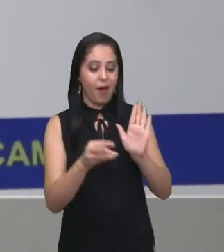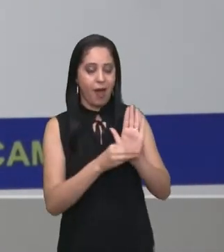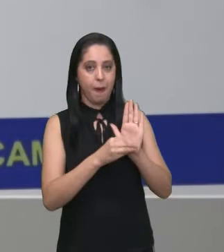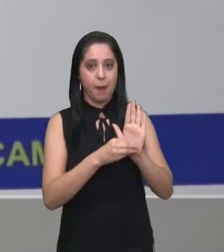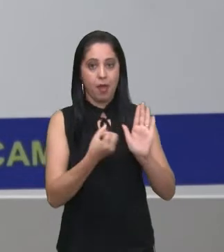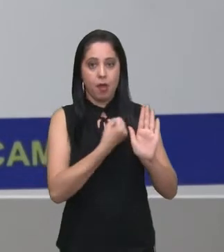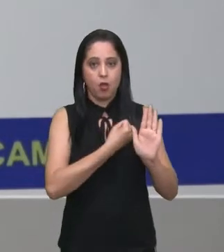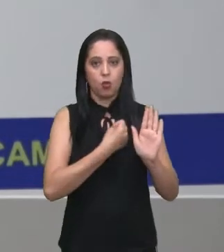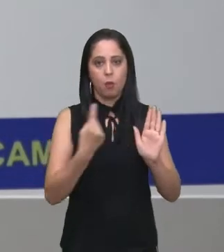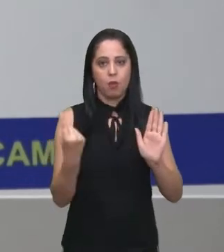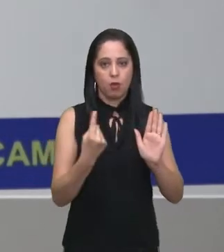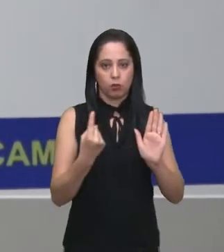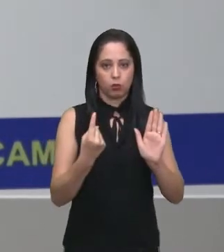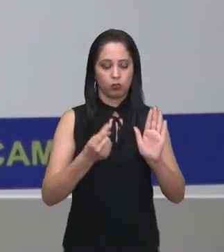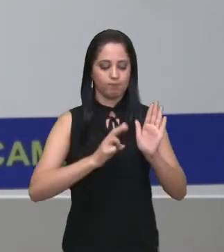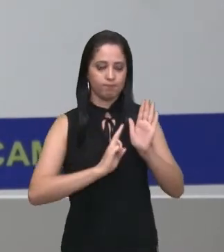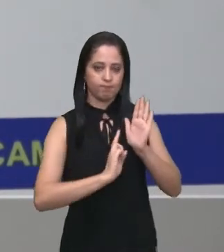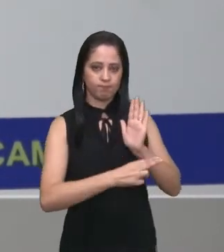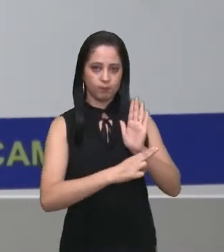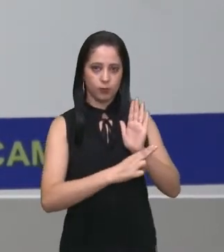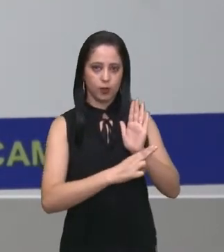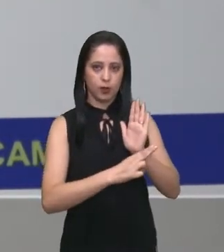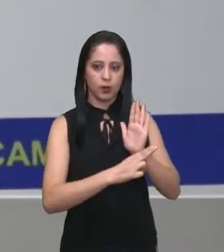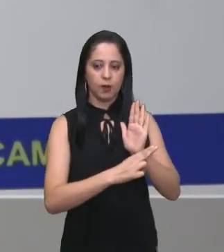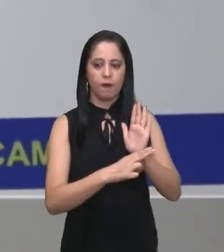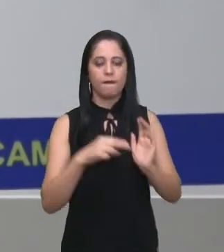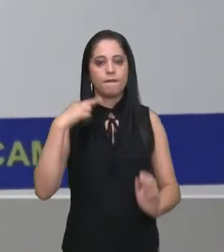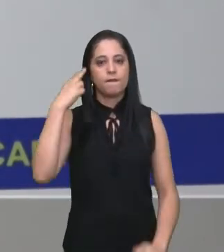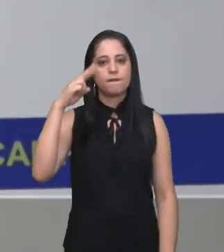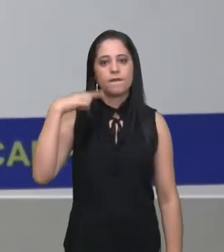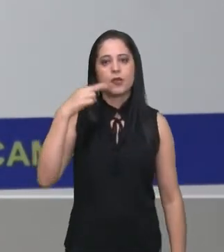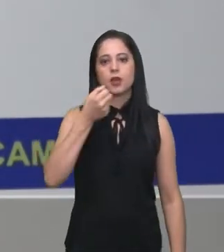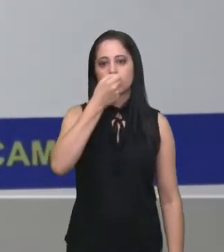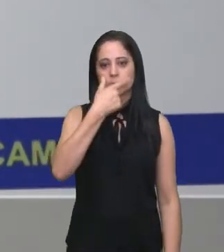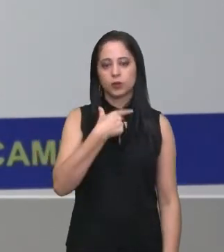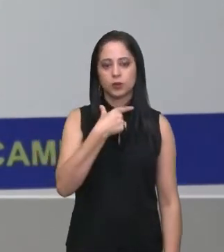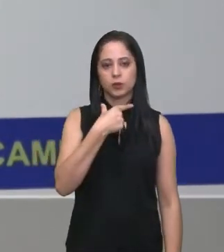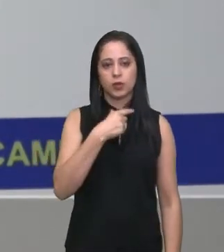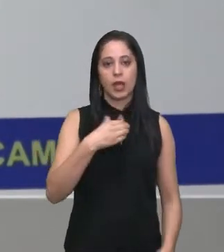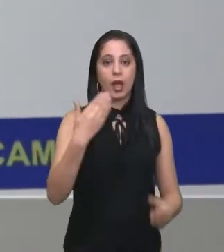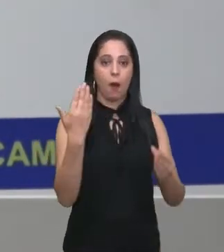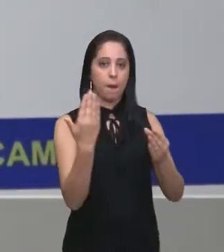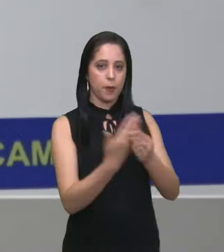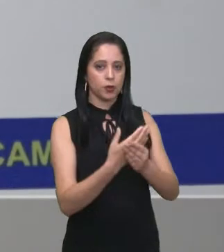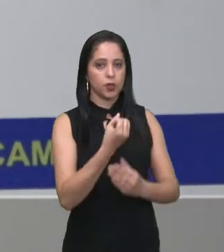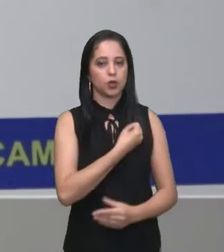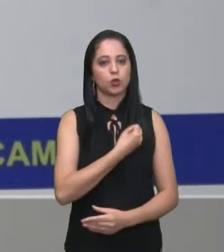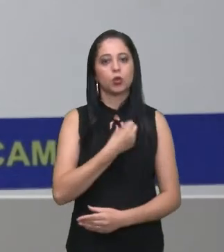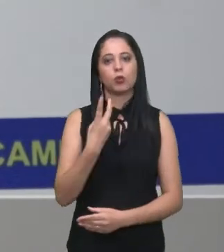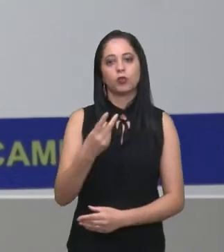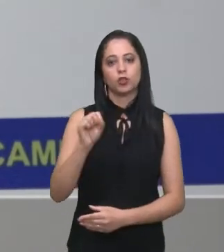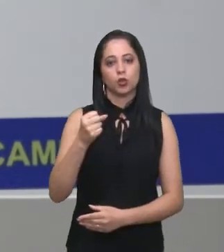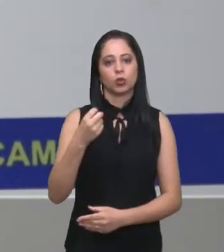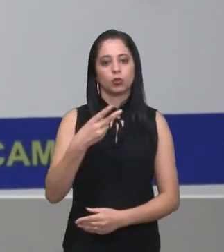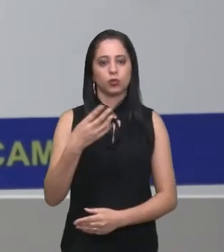1, de autoria do vereador Roberto do Eleven, ao processo número